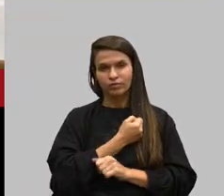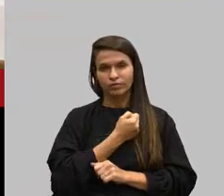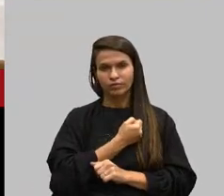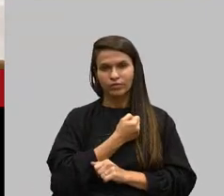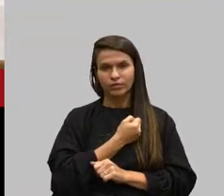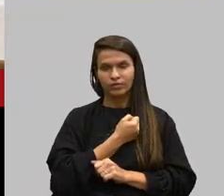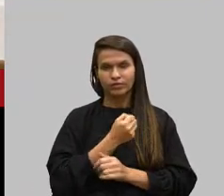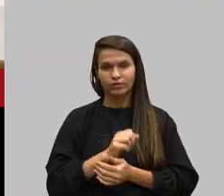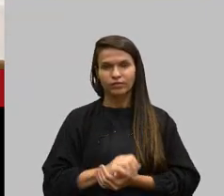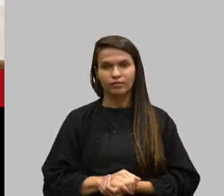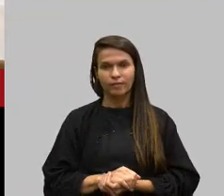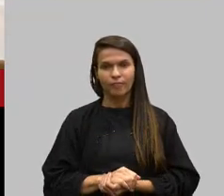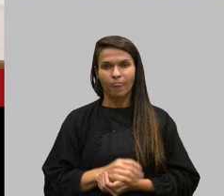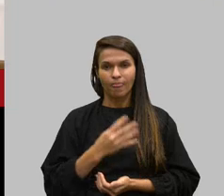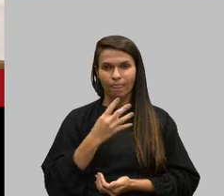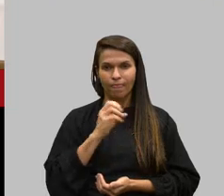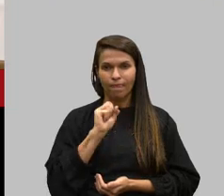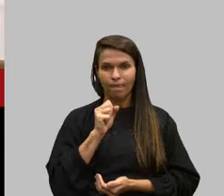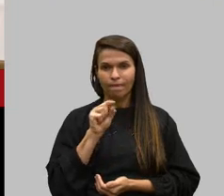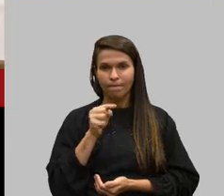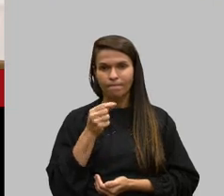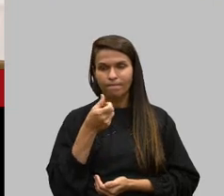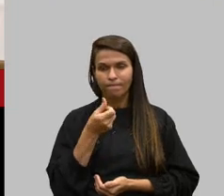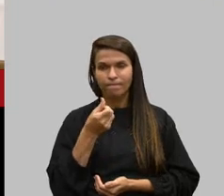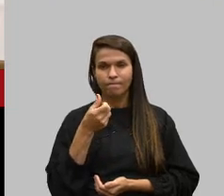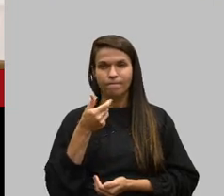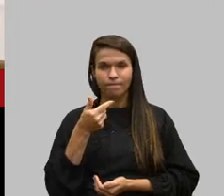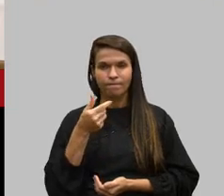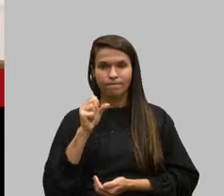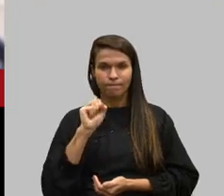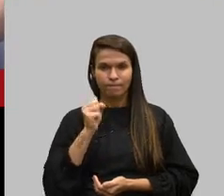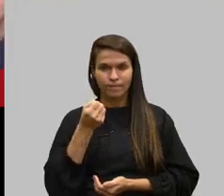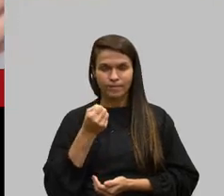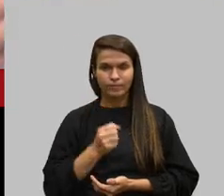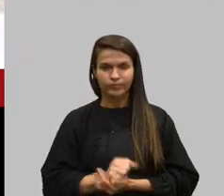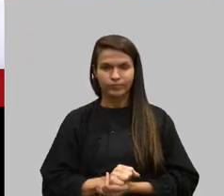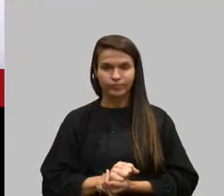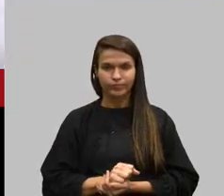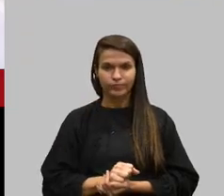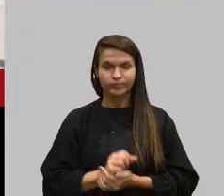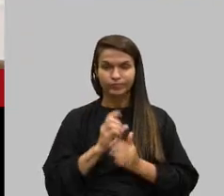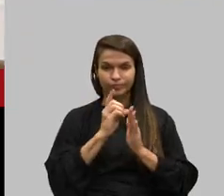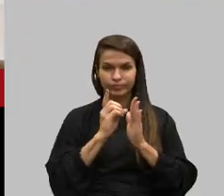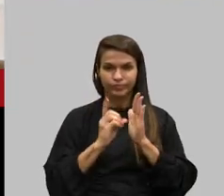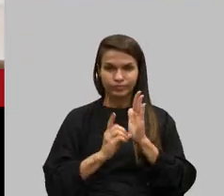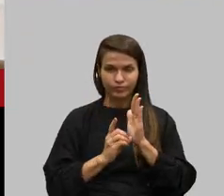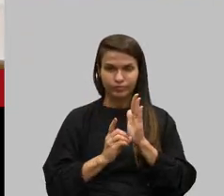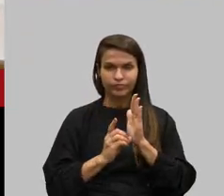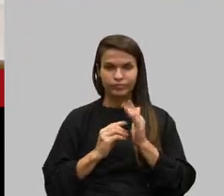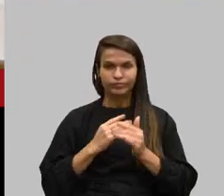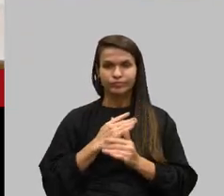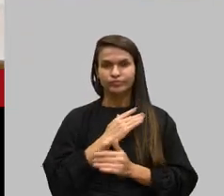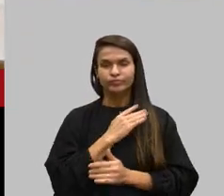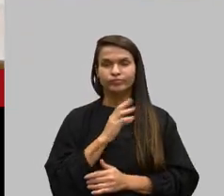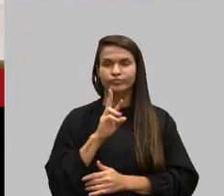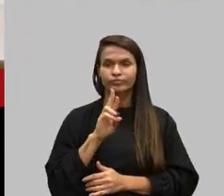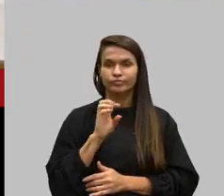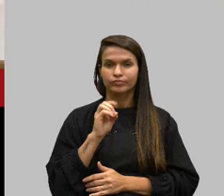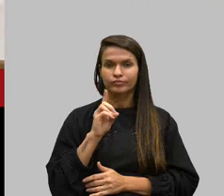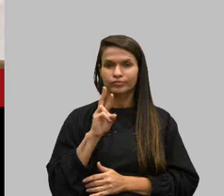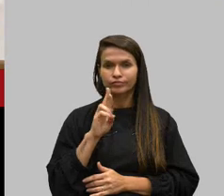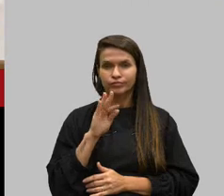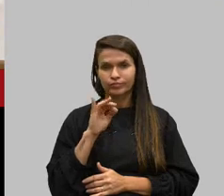número 4862 e nesse decreto Sargento Rodrigues Foi